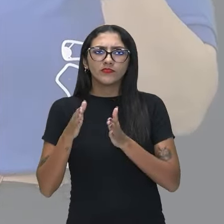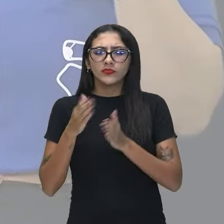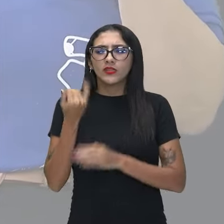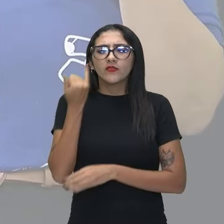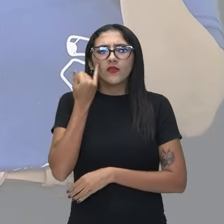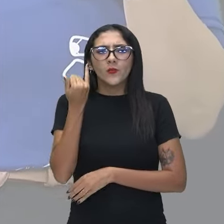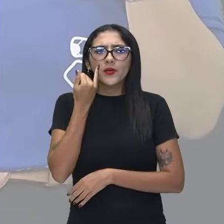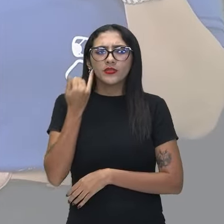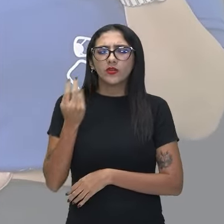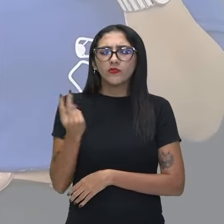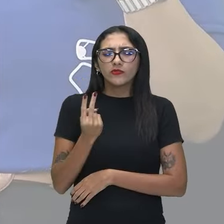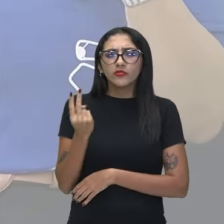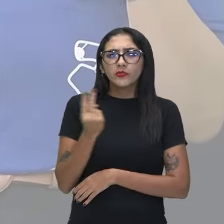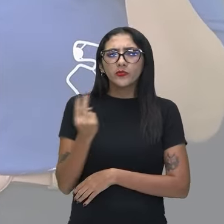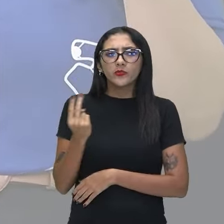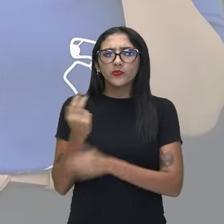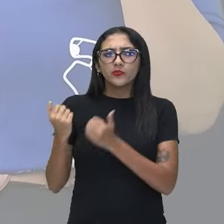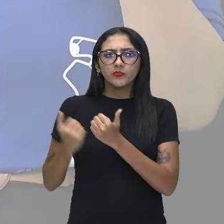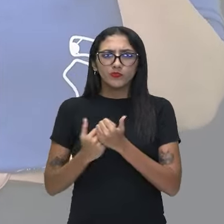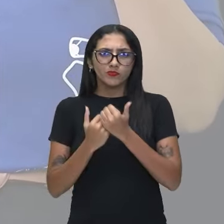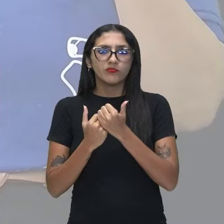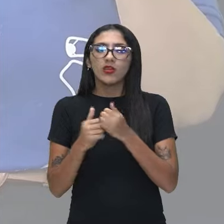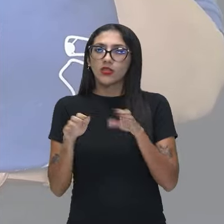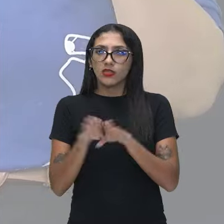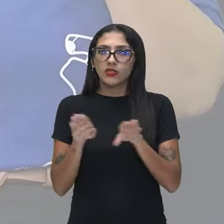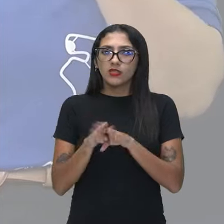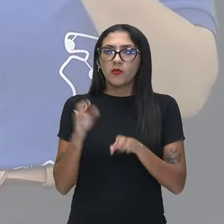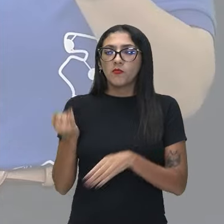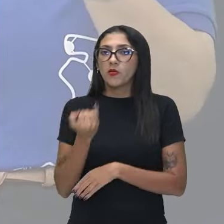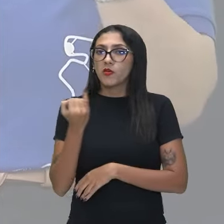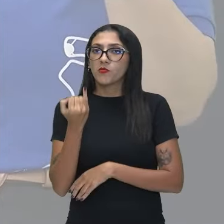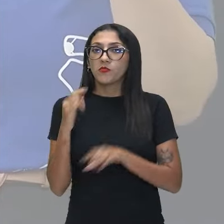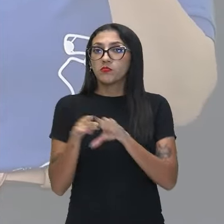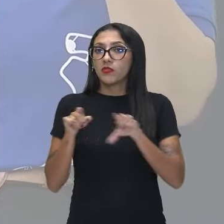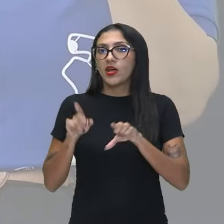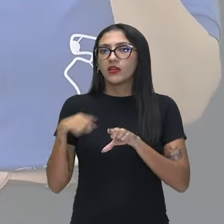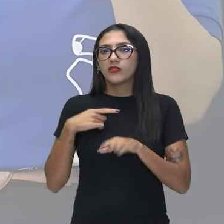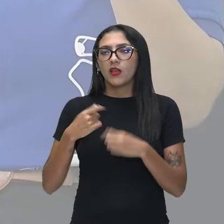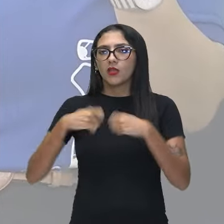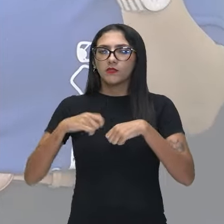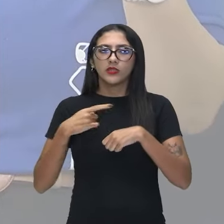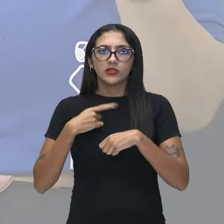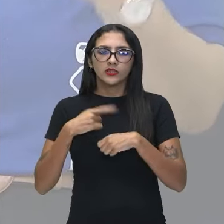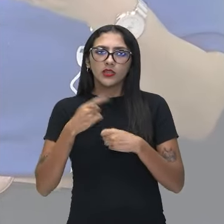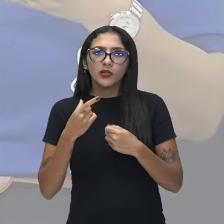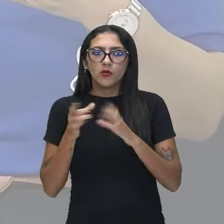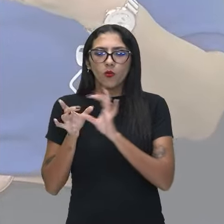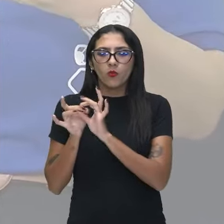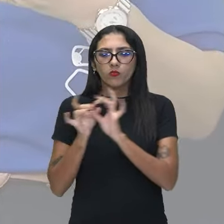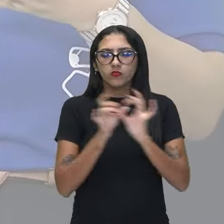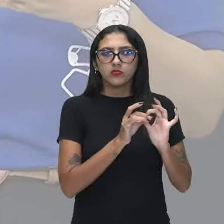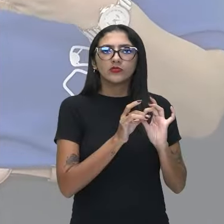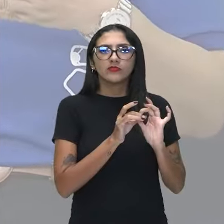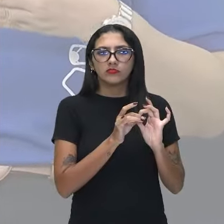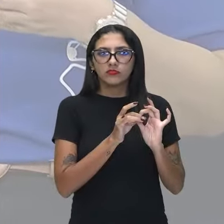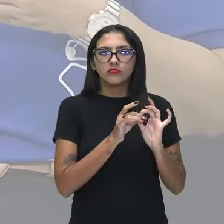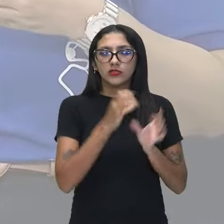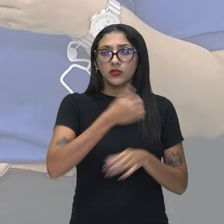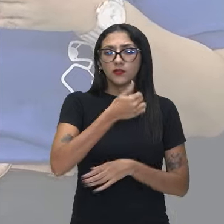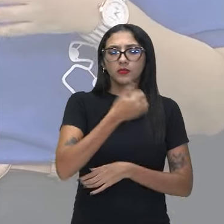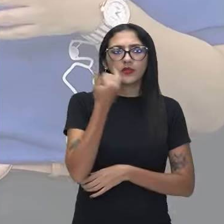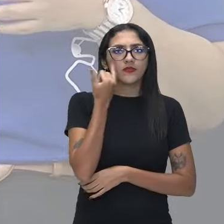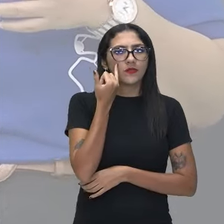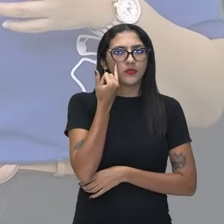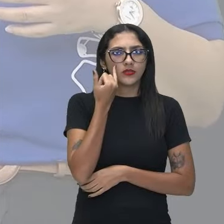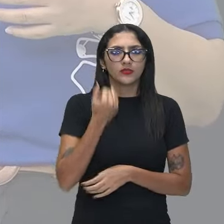a ela. São importantes também, mas elas dependem dessa compreensão da minha informação principal, tá?